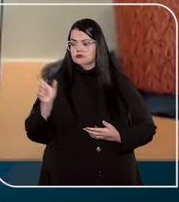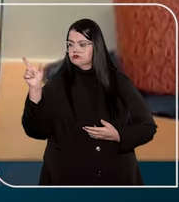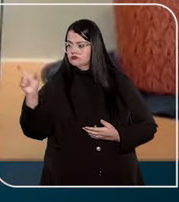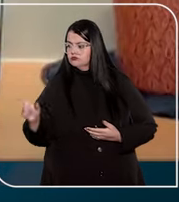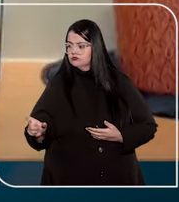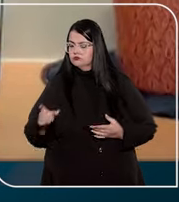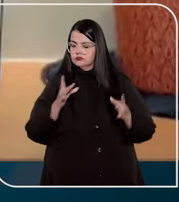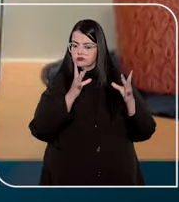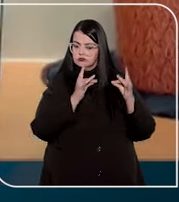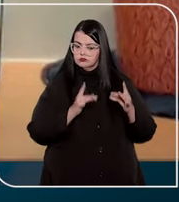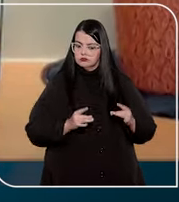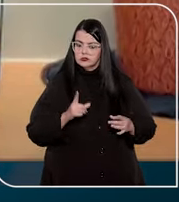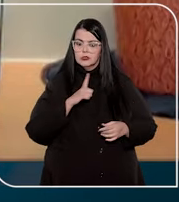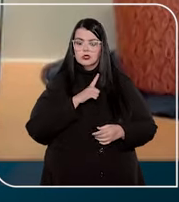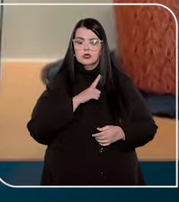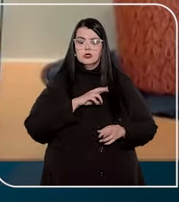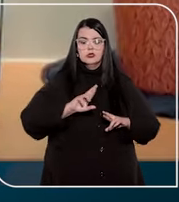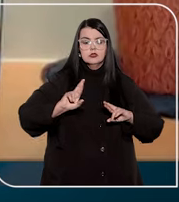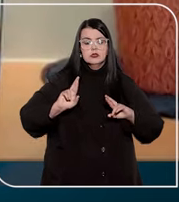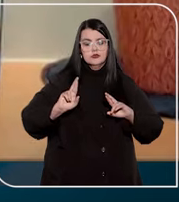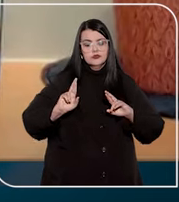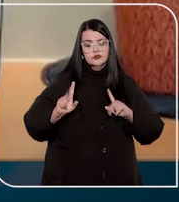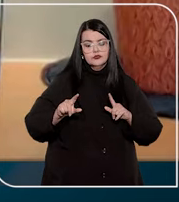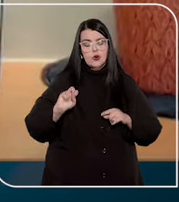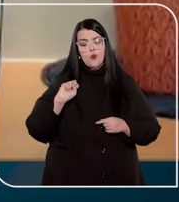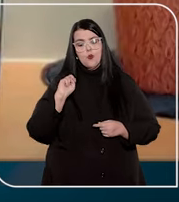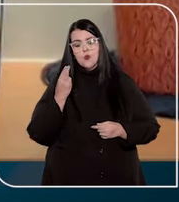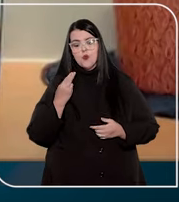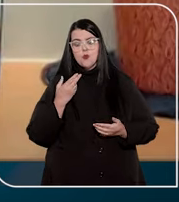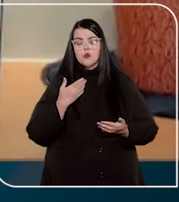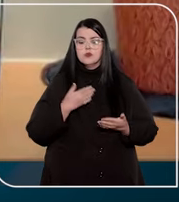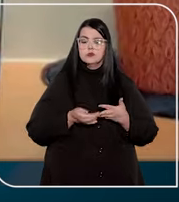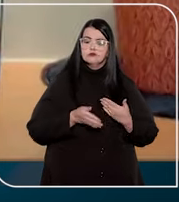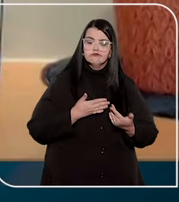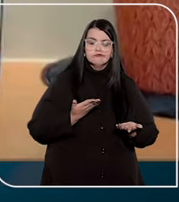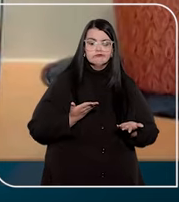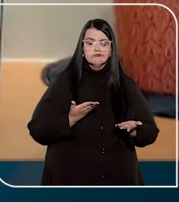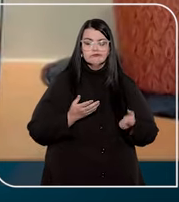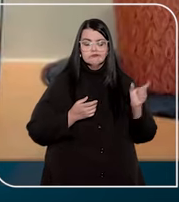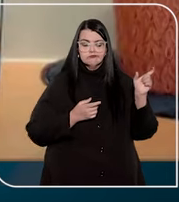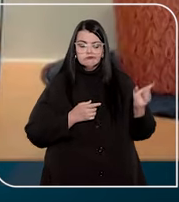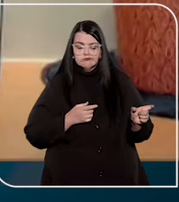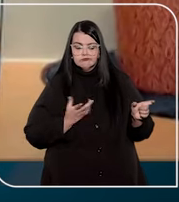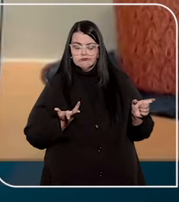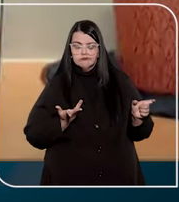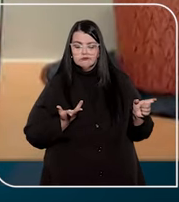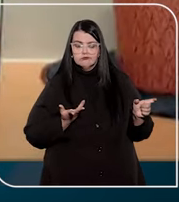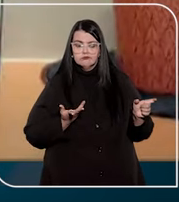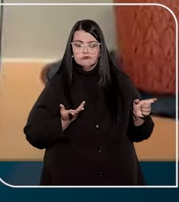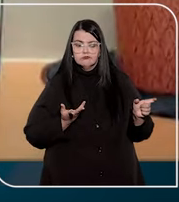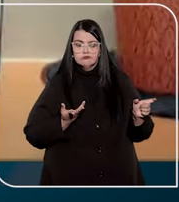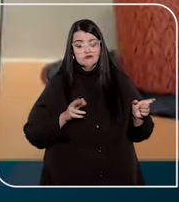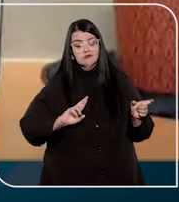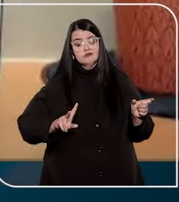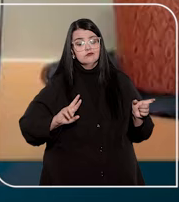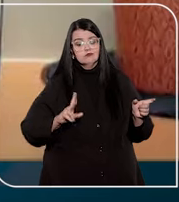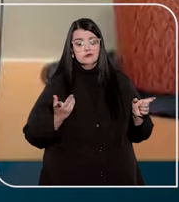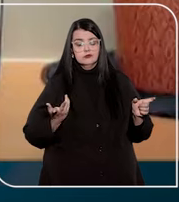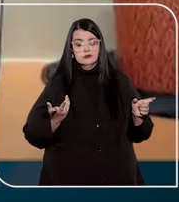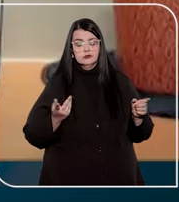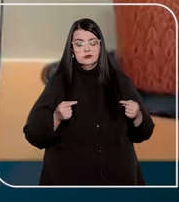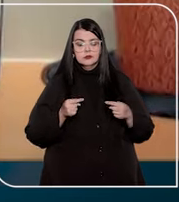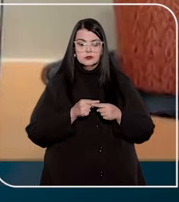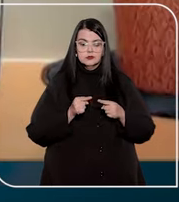caso ter uma particularidade ou alguma situação que não caiba